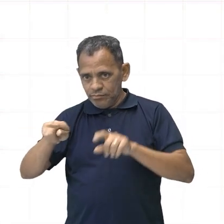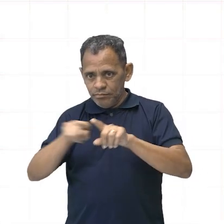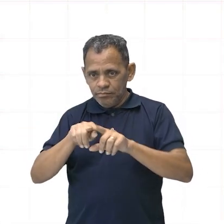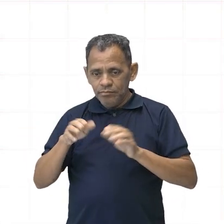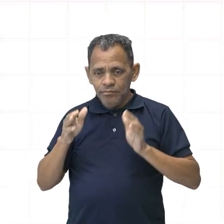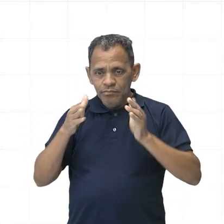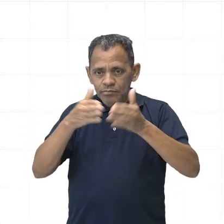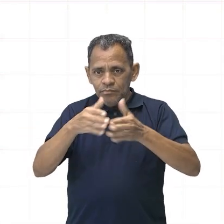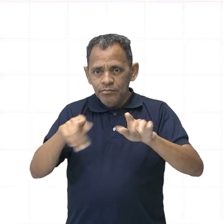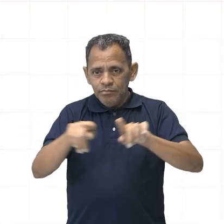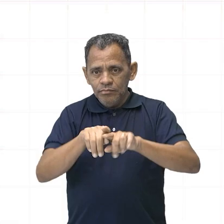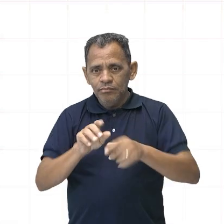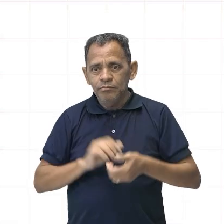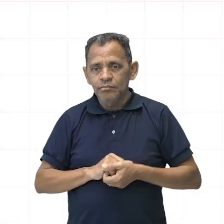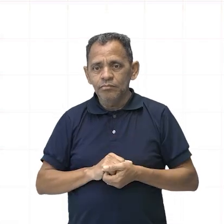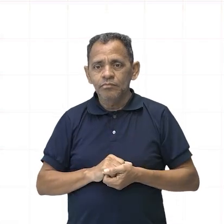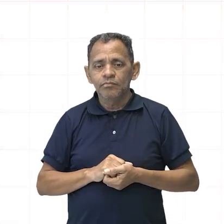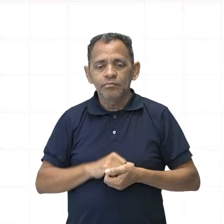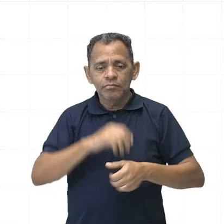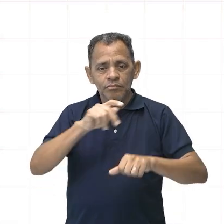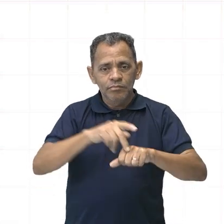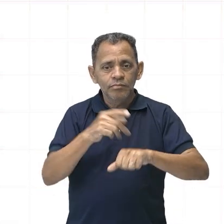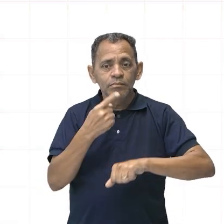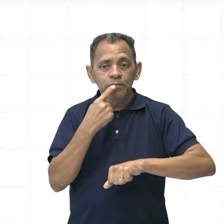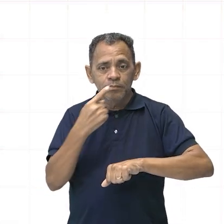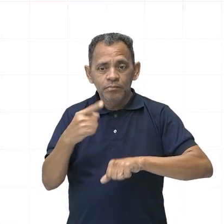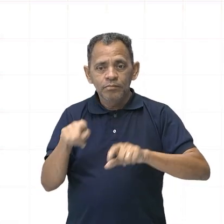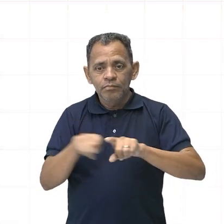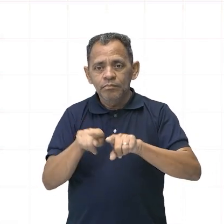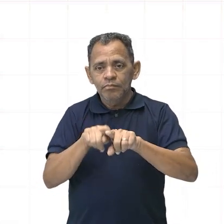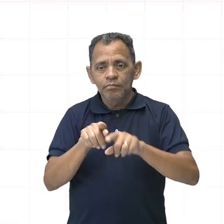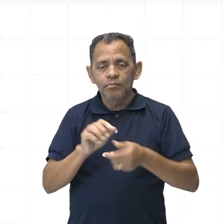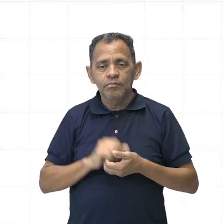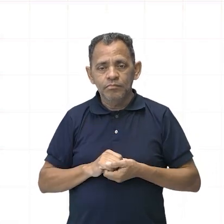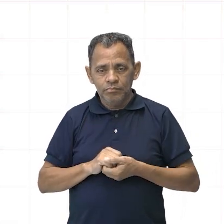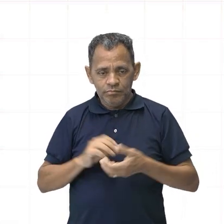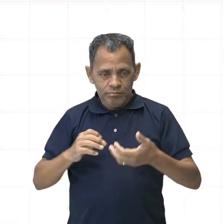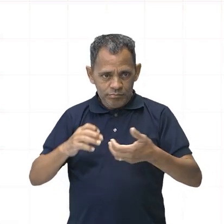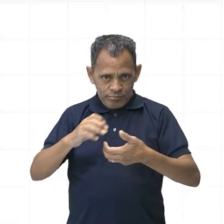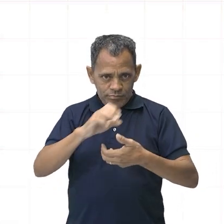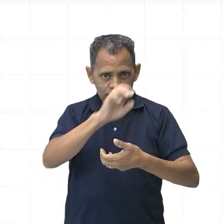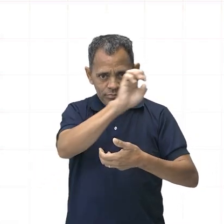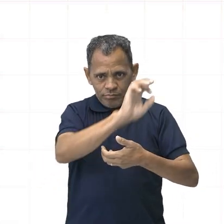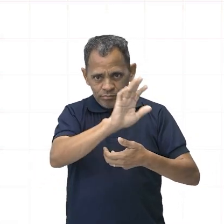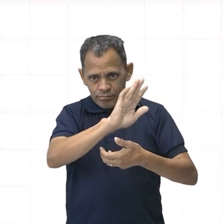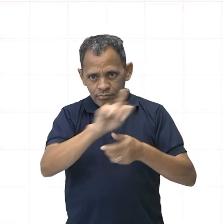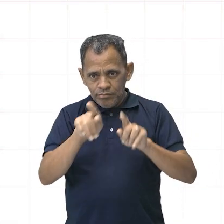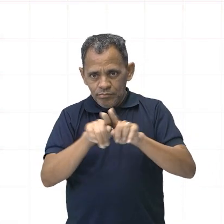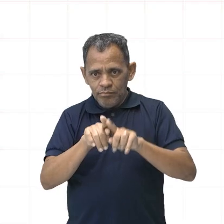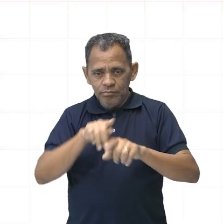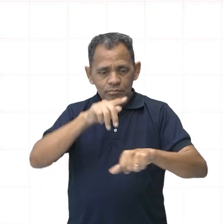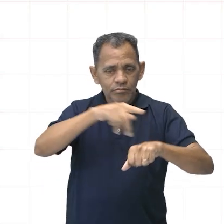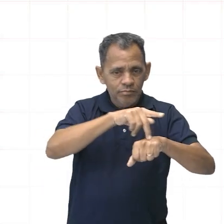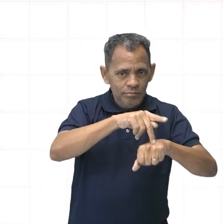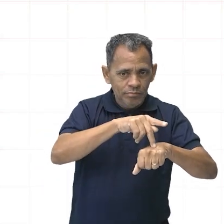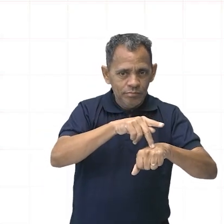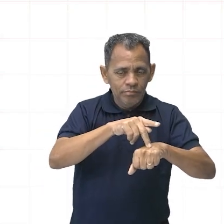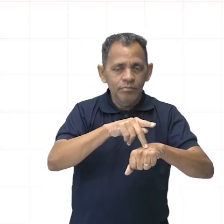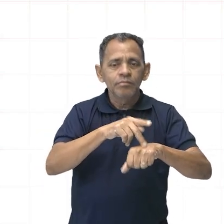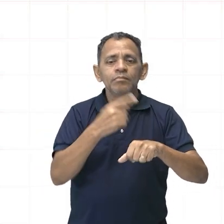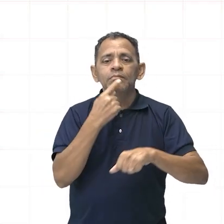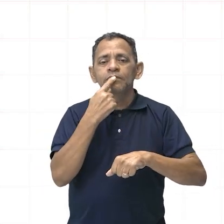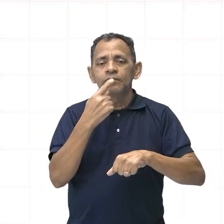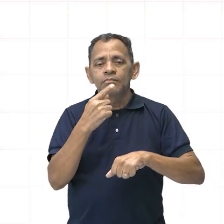observa que os países próximos ali, principalmente os países europeus mais próximos da Rússia, né,